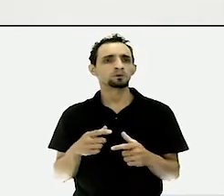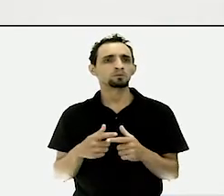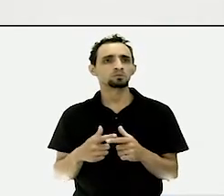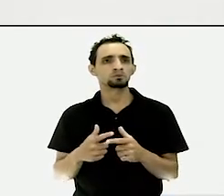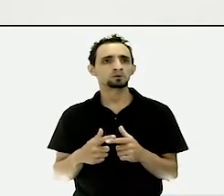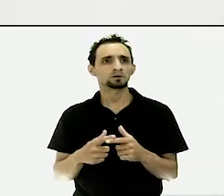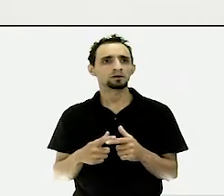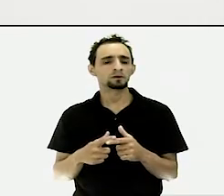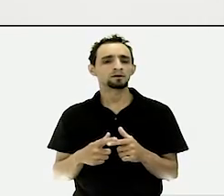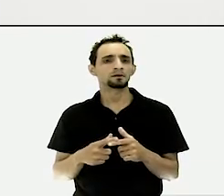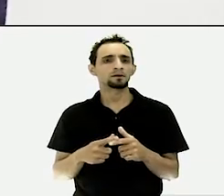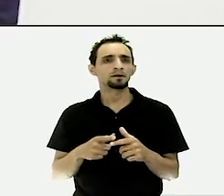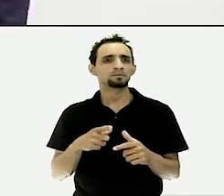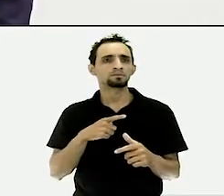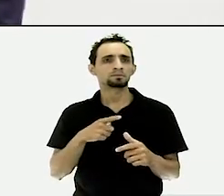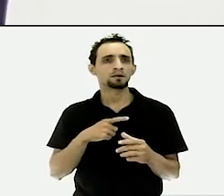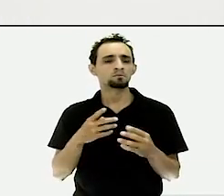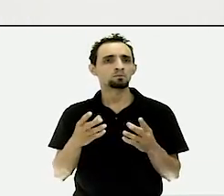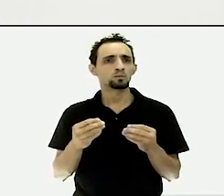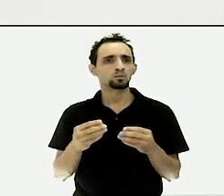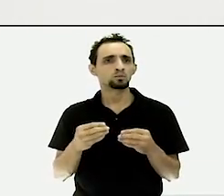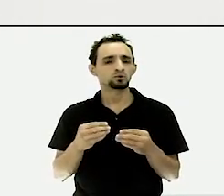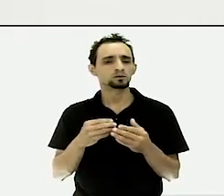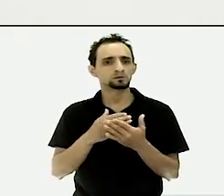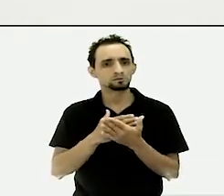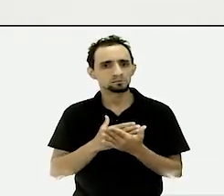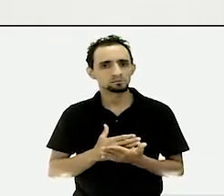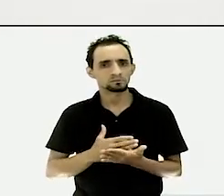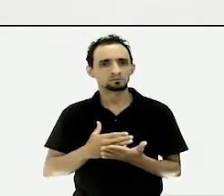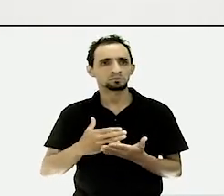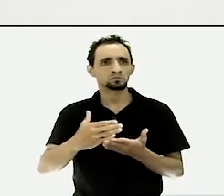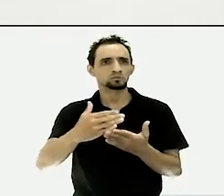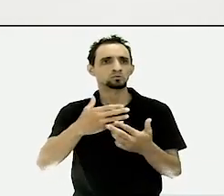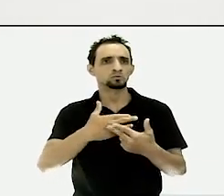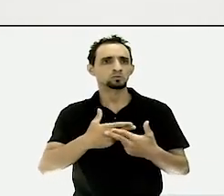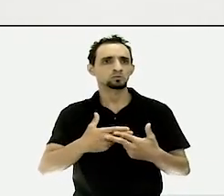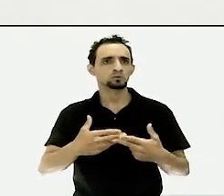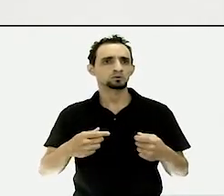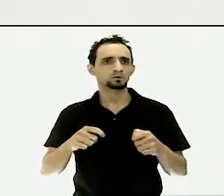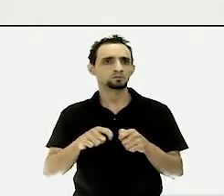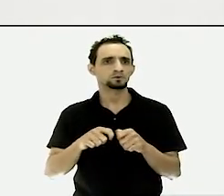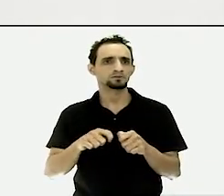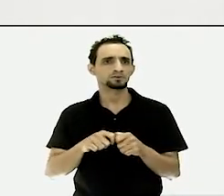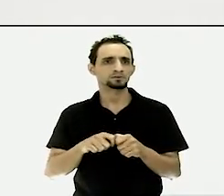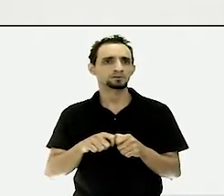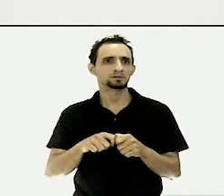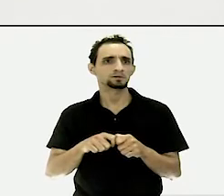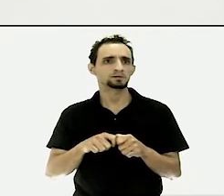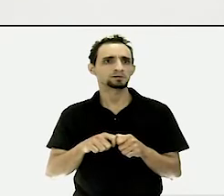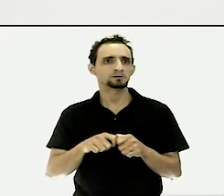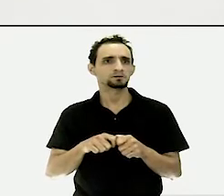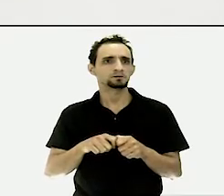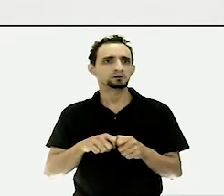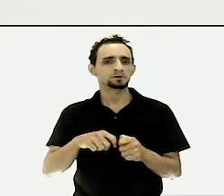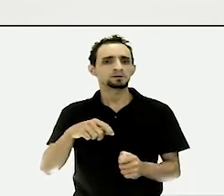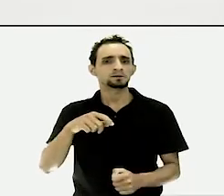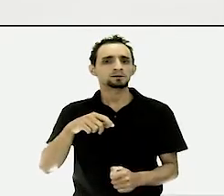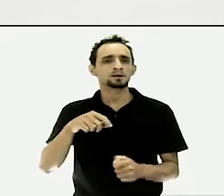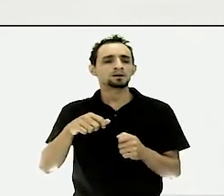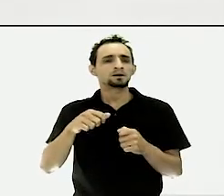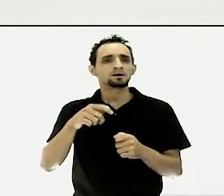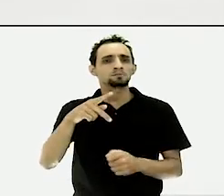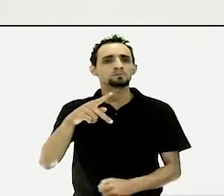vem acontecendo. Então, foi só esse o entreveiro que houve entre a Câmara e o Corpo de Bombeiros, uma organização que